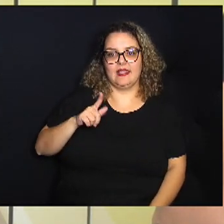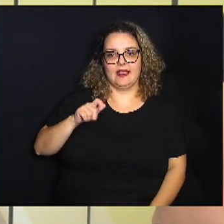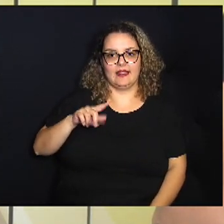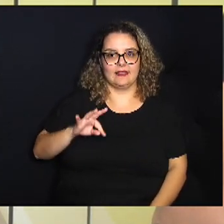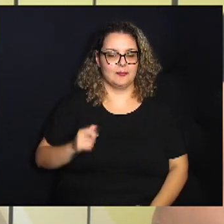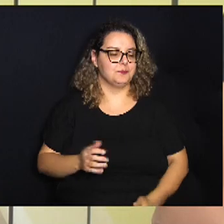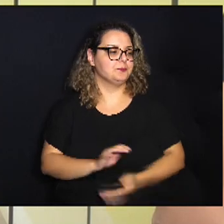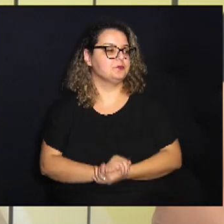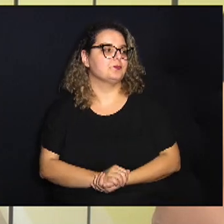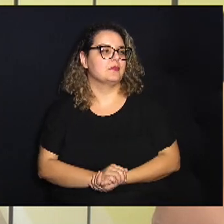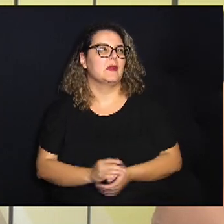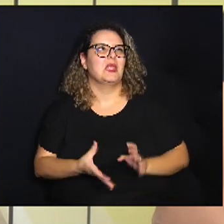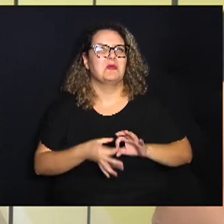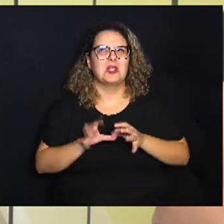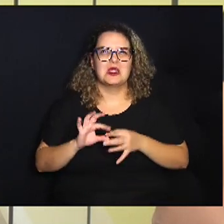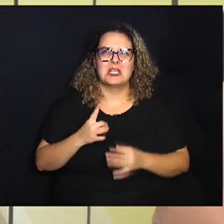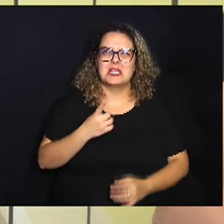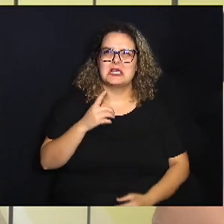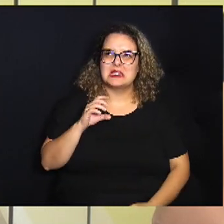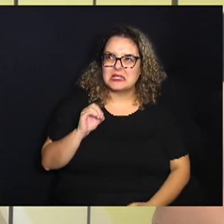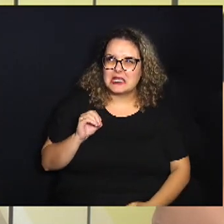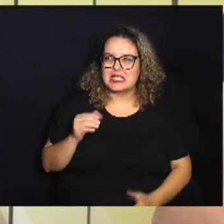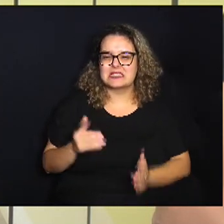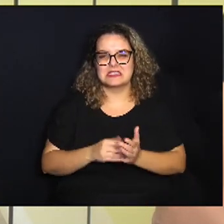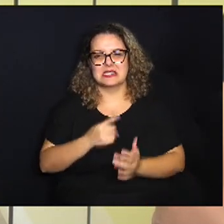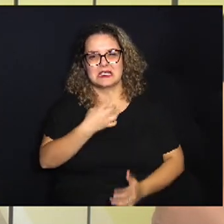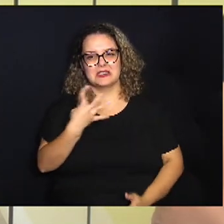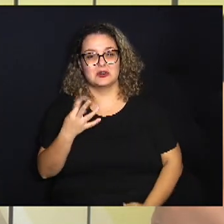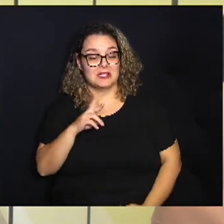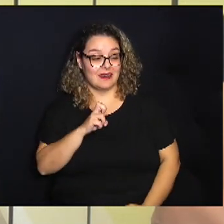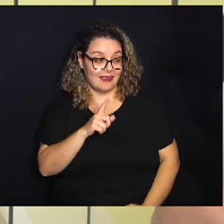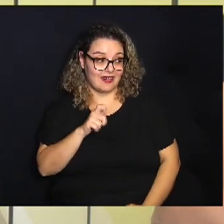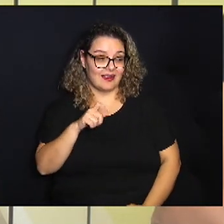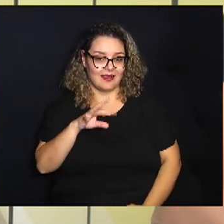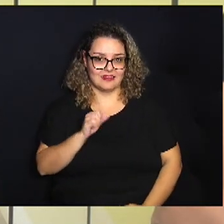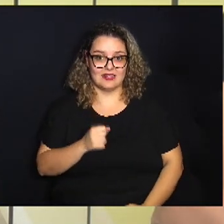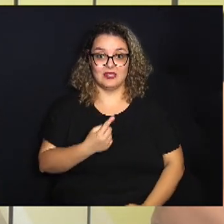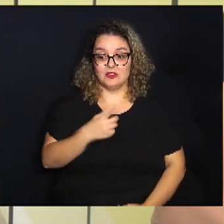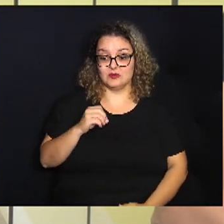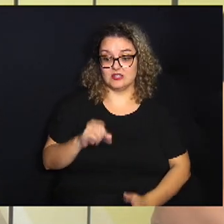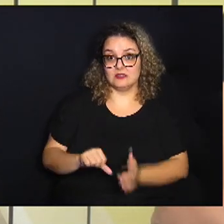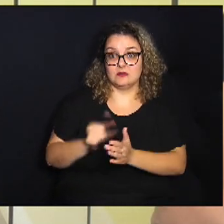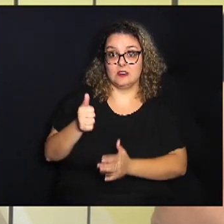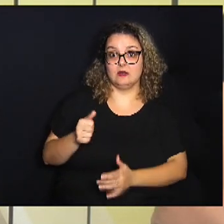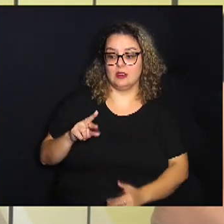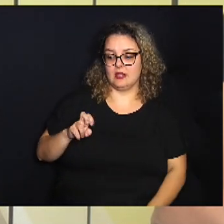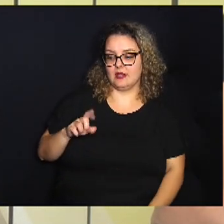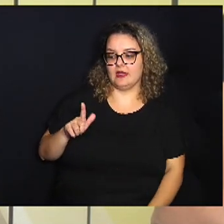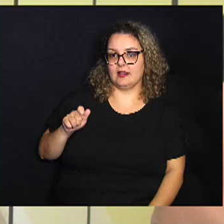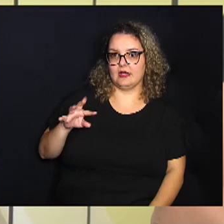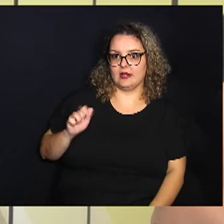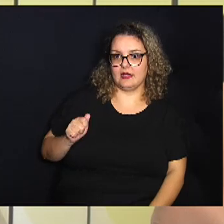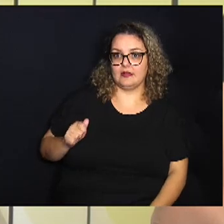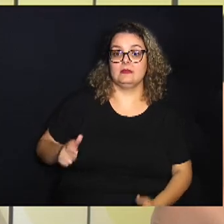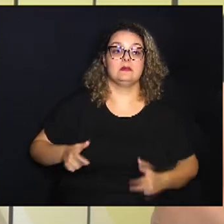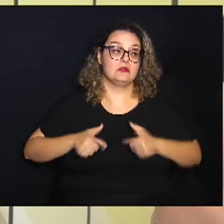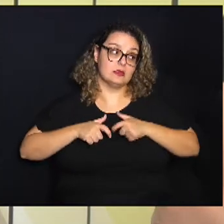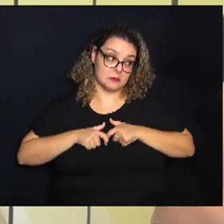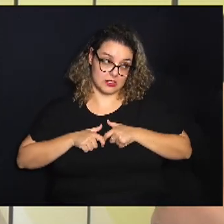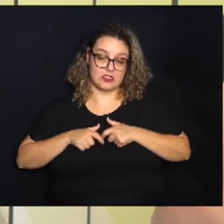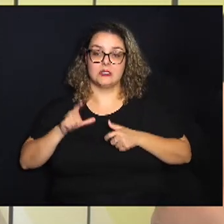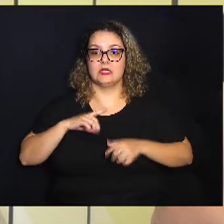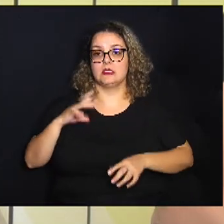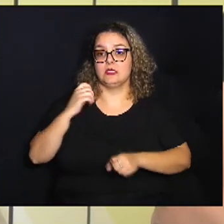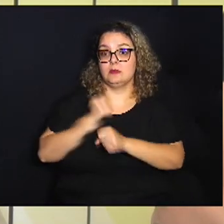Normalmente 10 a 14 regatas, e os 10 primeiros se classificam para uma regata da medalha, a medal race, que tem